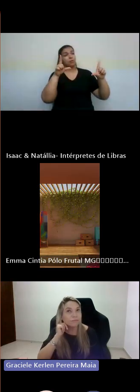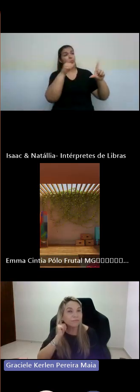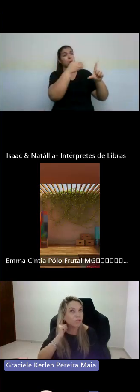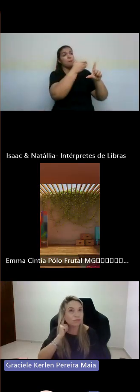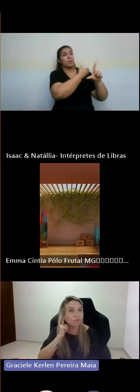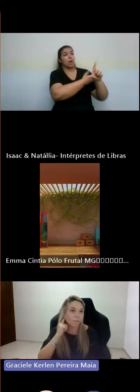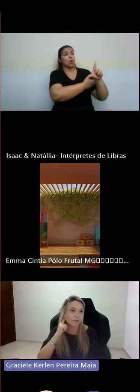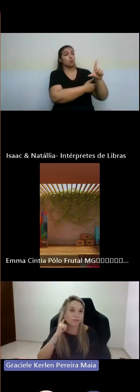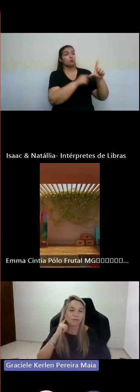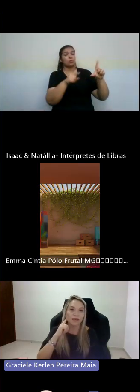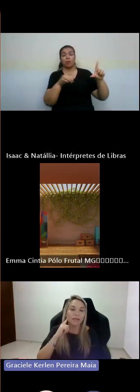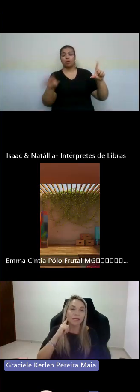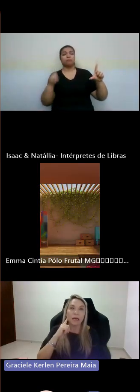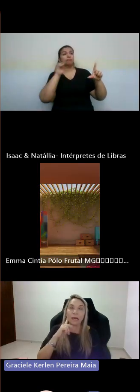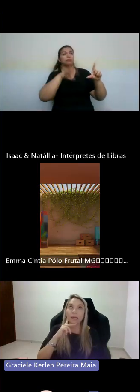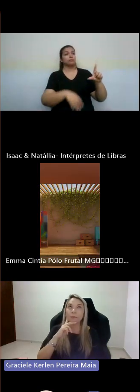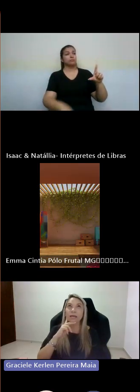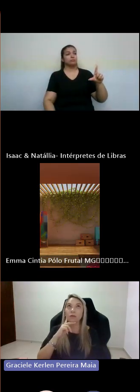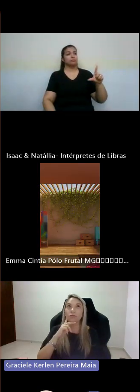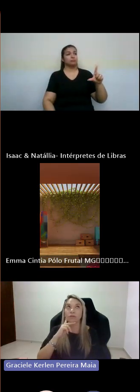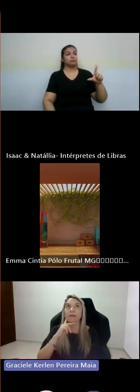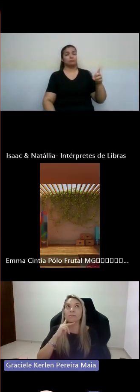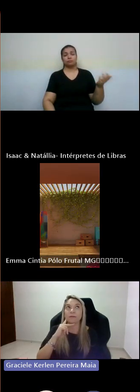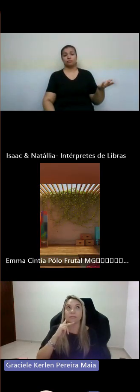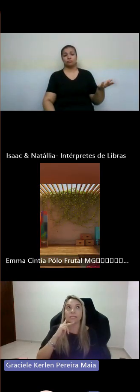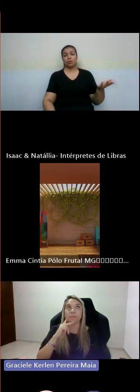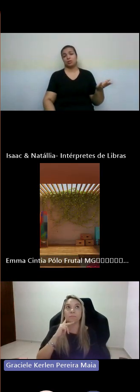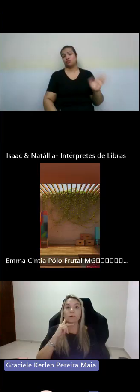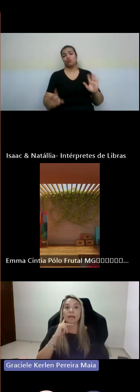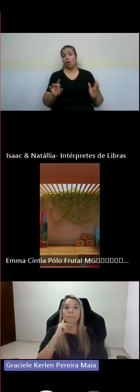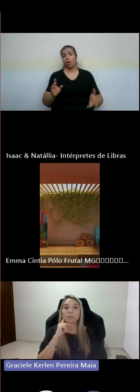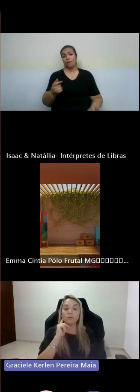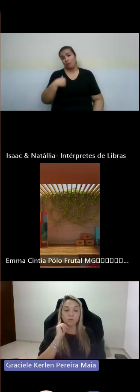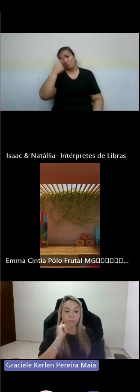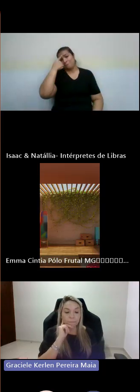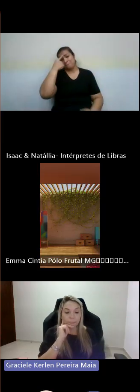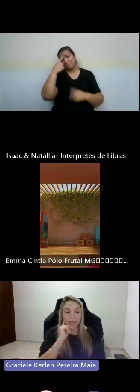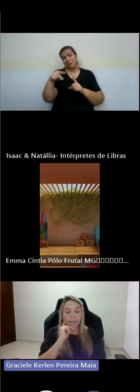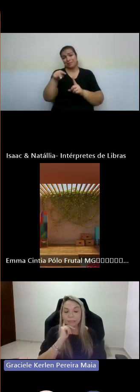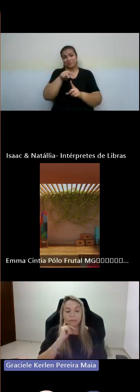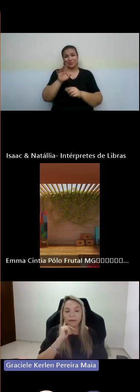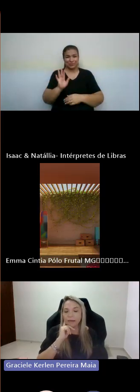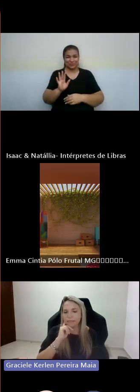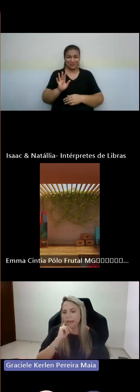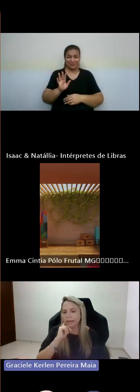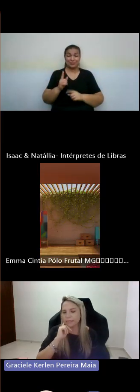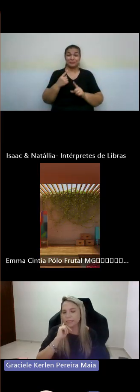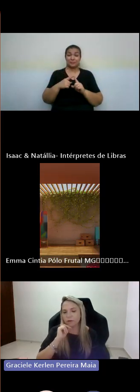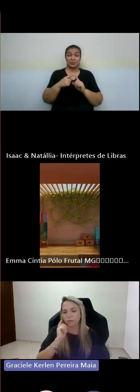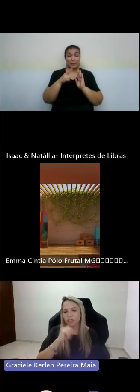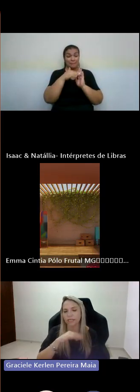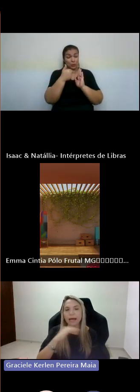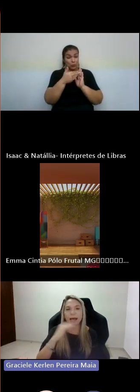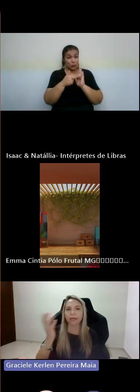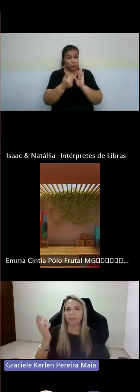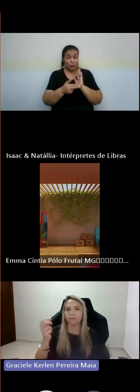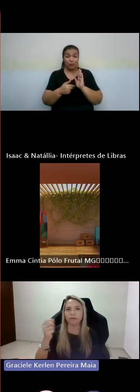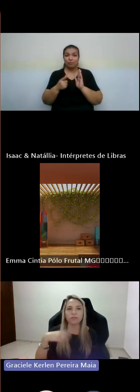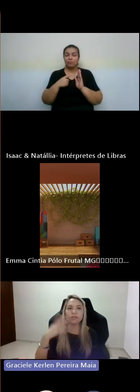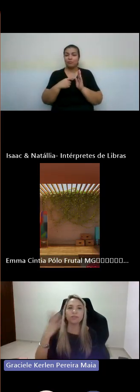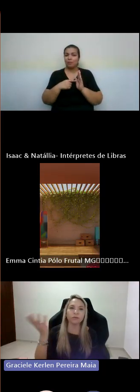jogou. Isso que eu penso. Por que que eu estou contando isso para vocês? Porque a pintura, ela tem várias regras, né? Como a gente tem